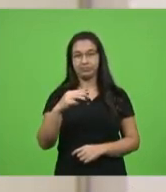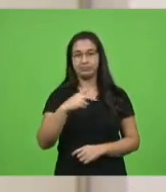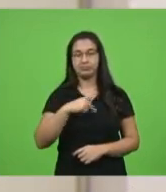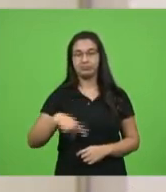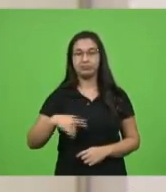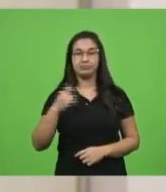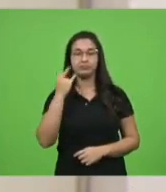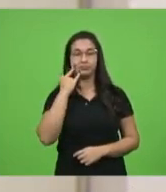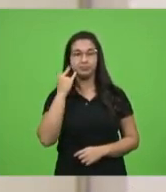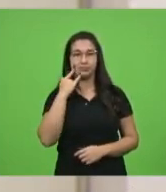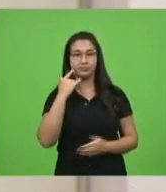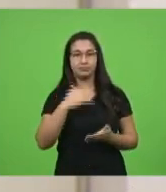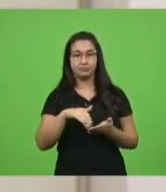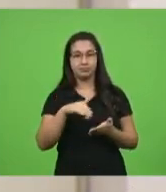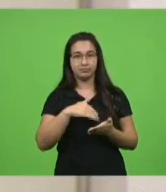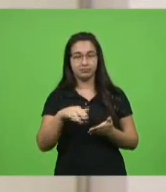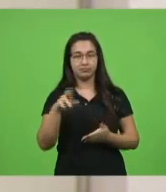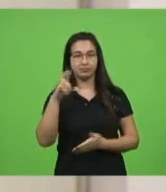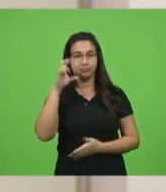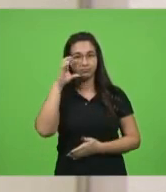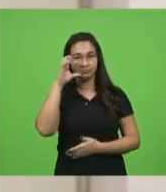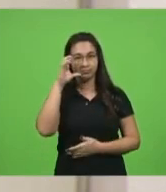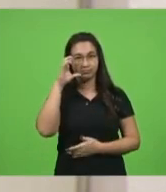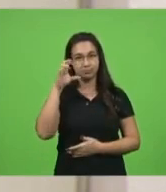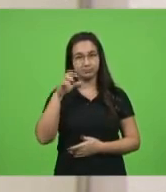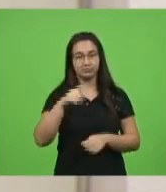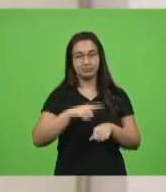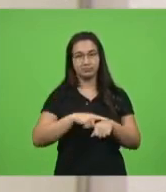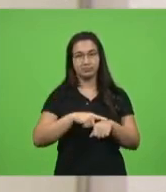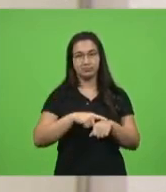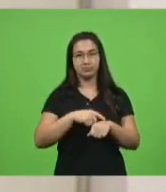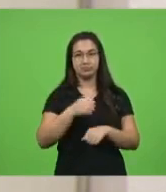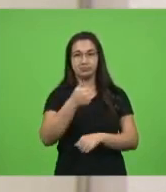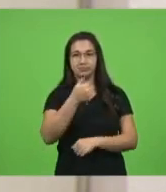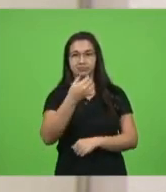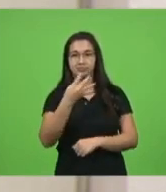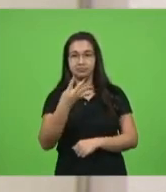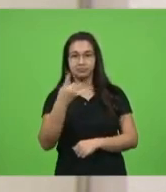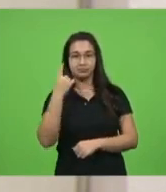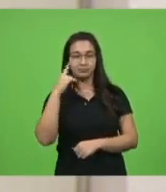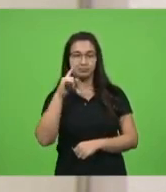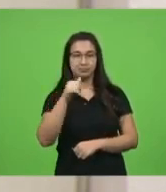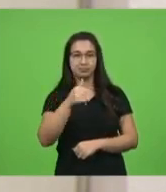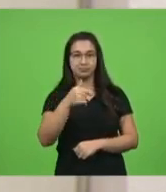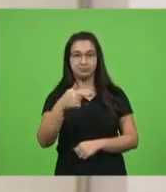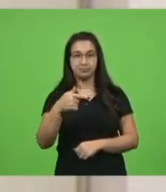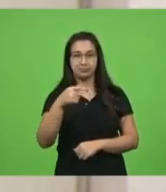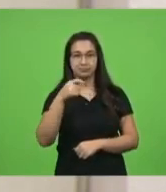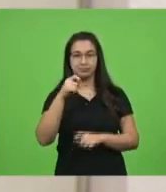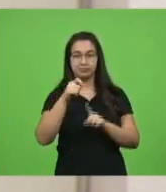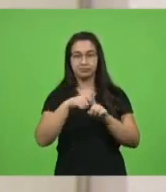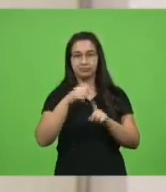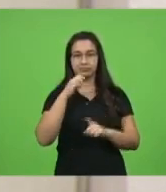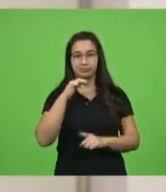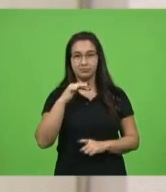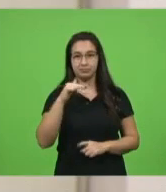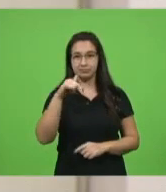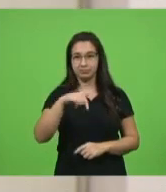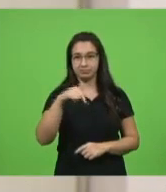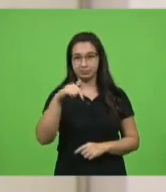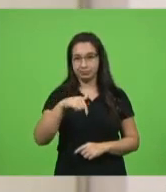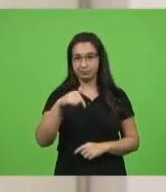secretaria, deputado Ricardo Alba, às 14h do dia 17 do mês de março de 2021, nesta cidade de